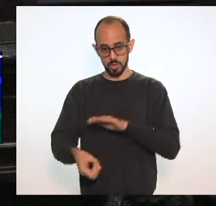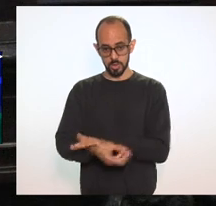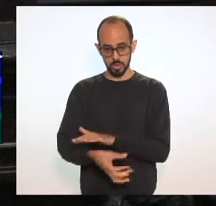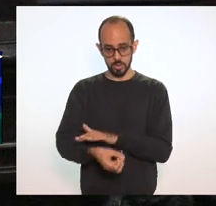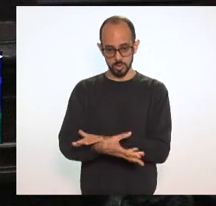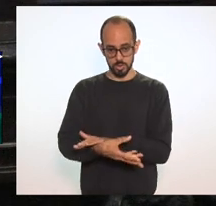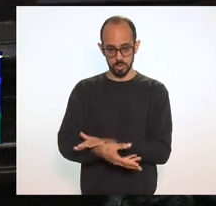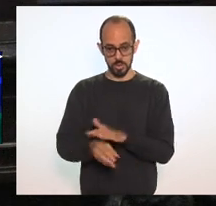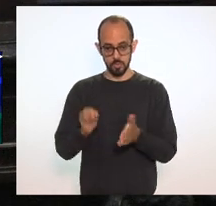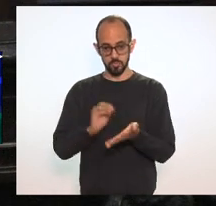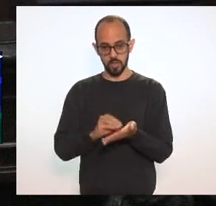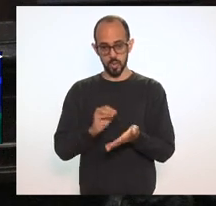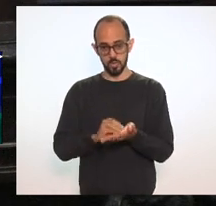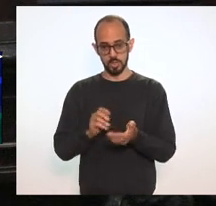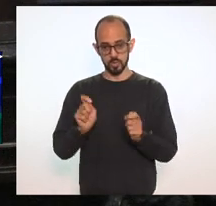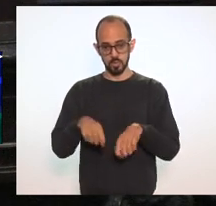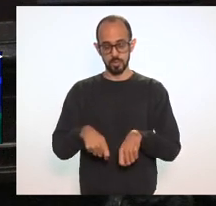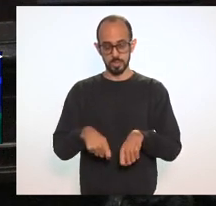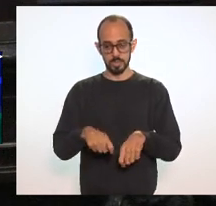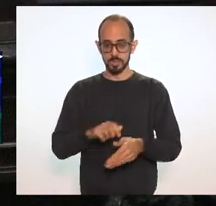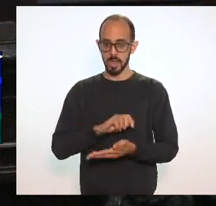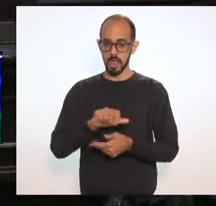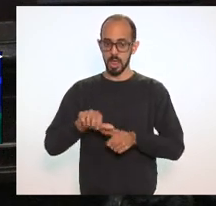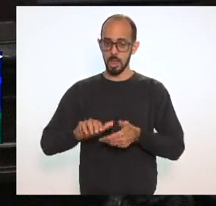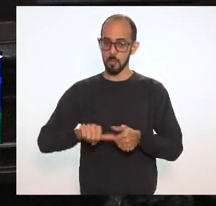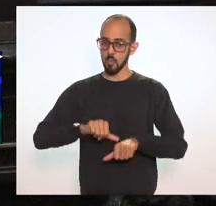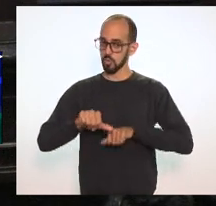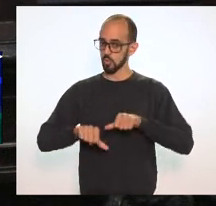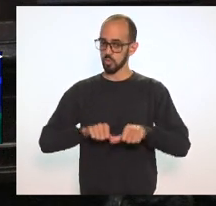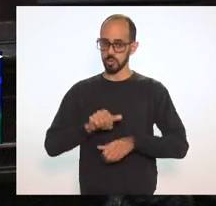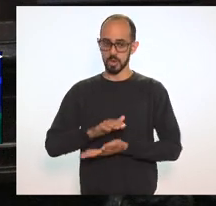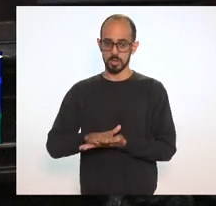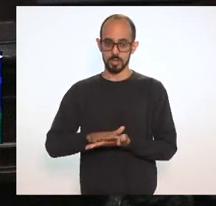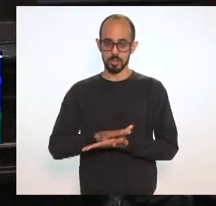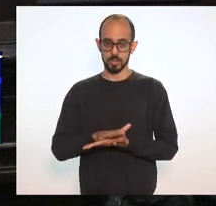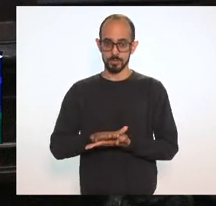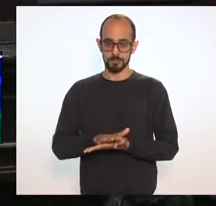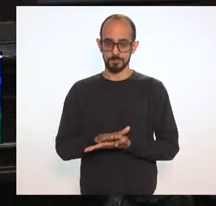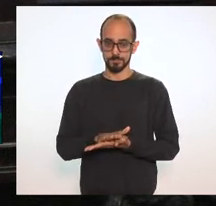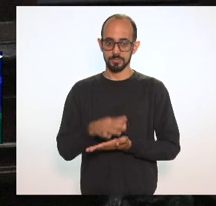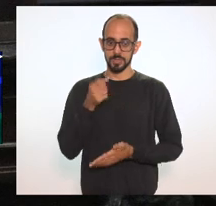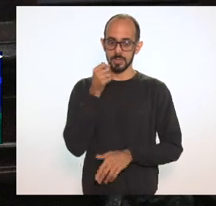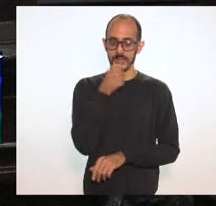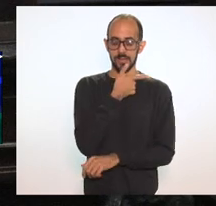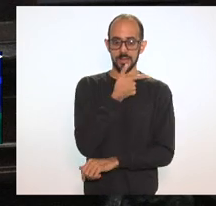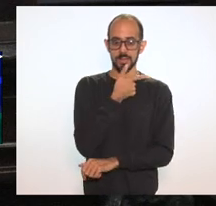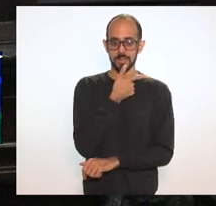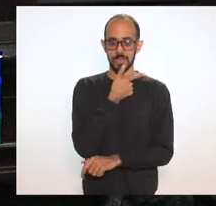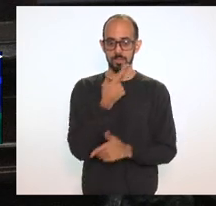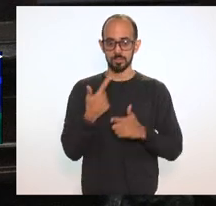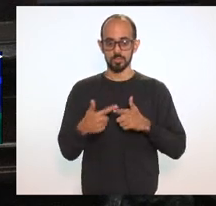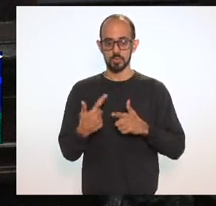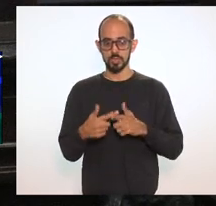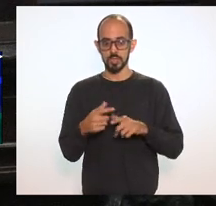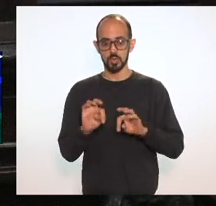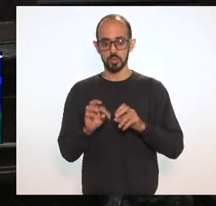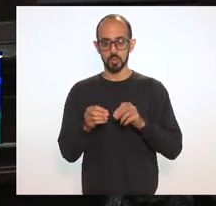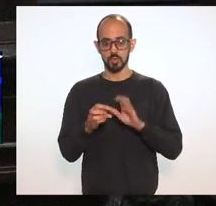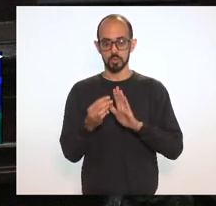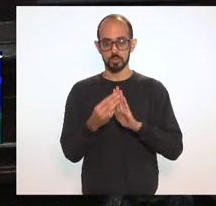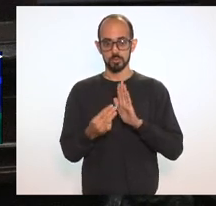agentes públicos nada mudou a o que não deixa de ser engraçado quem defende medidas